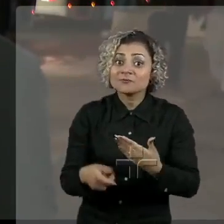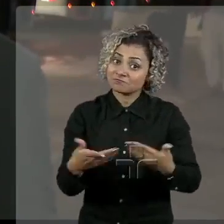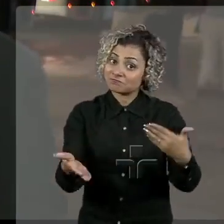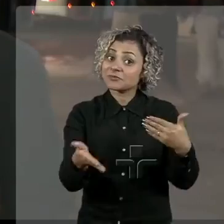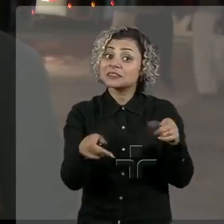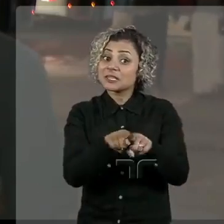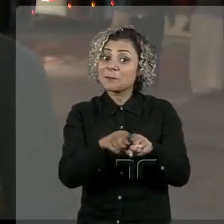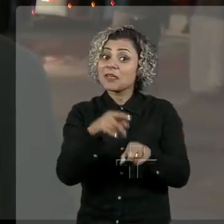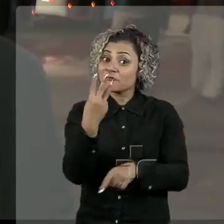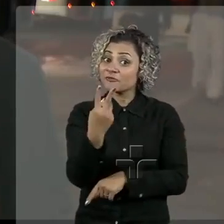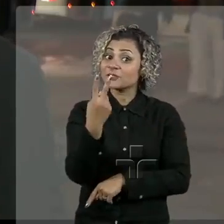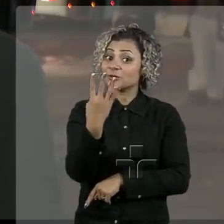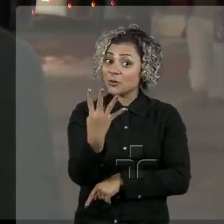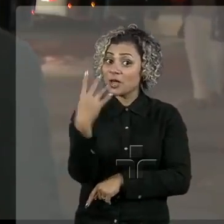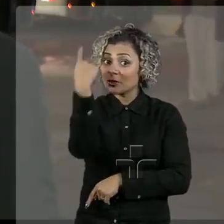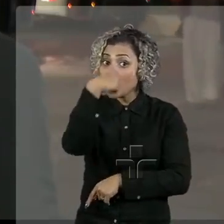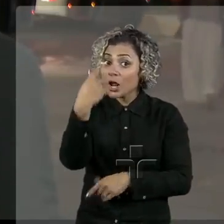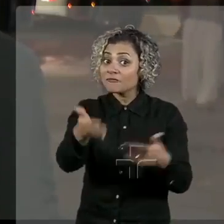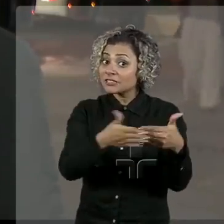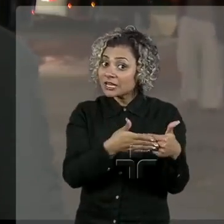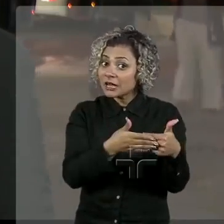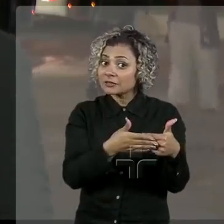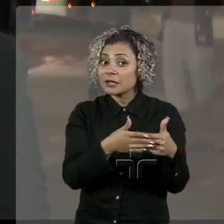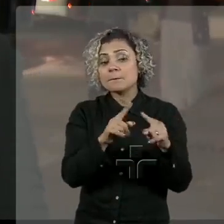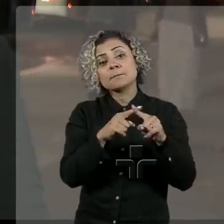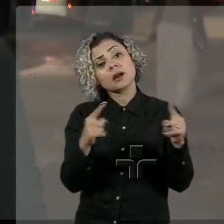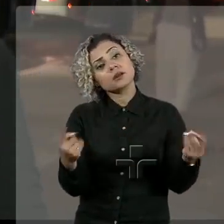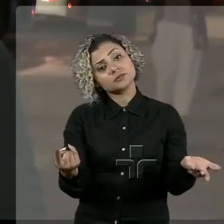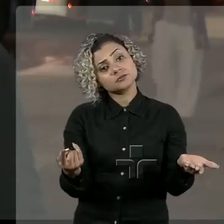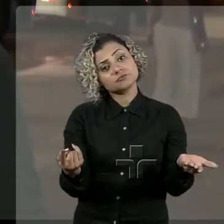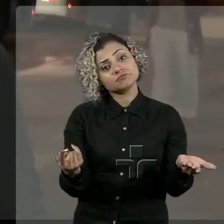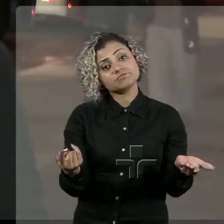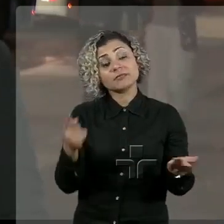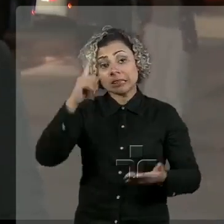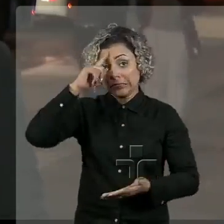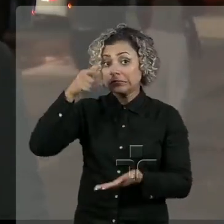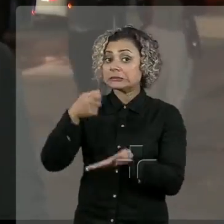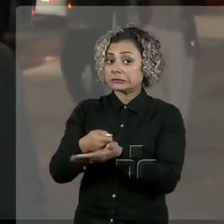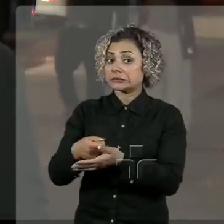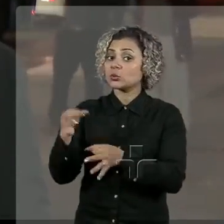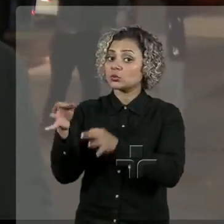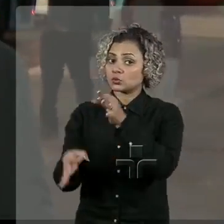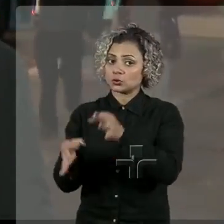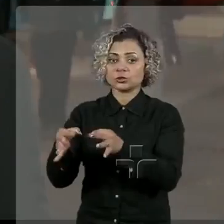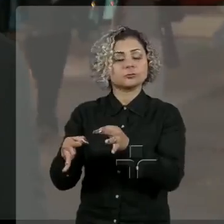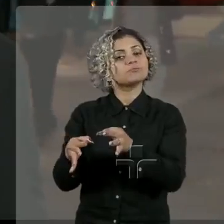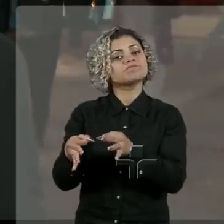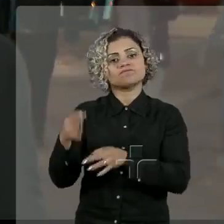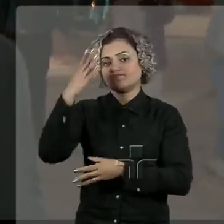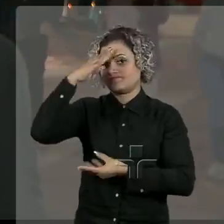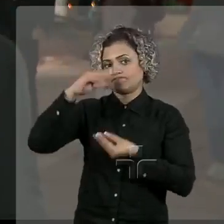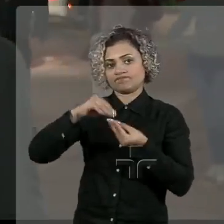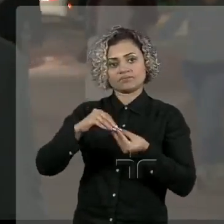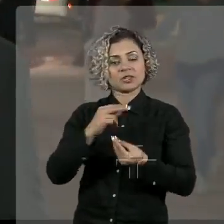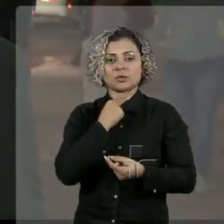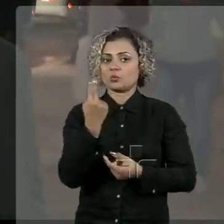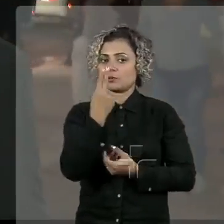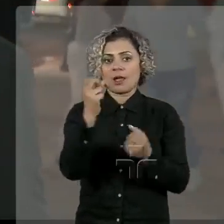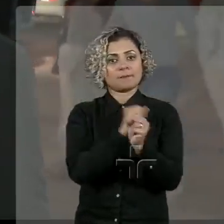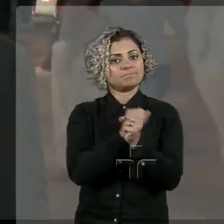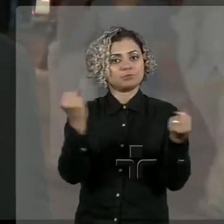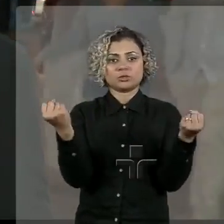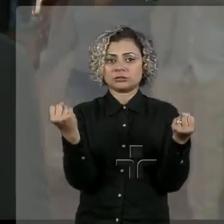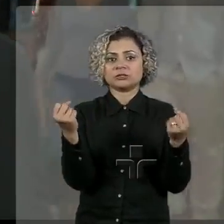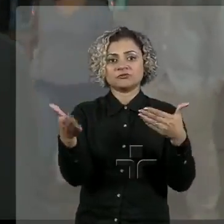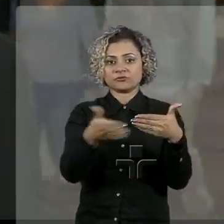ficasse também às 24 horas da virada fechada. Mas uma decisão da Justiça entendeu que não era possível manter